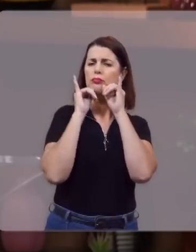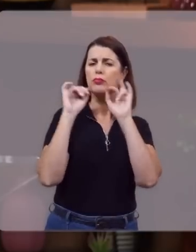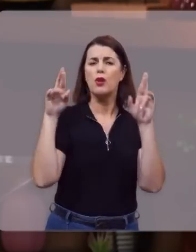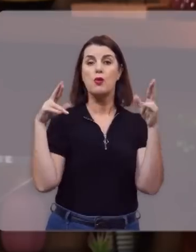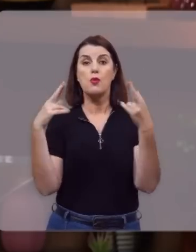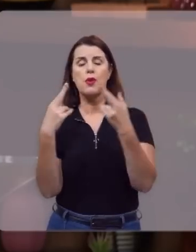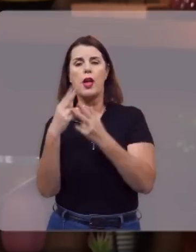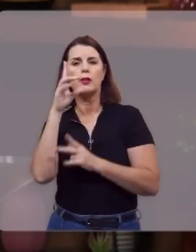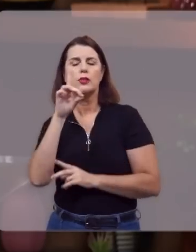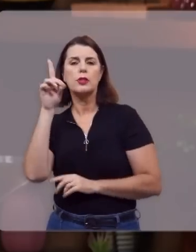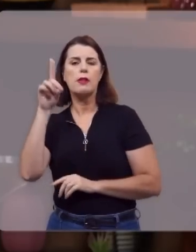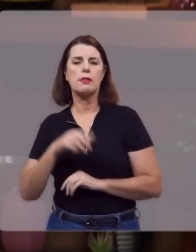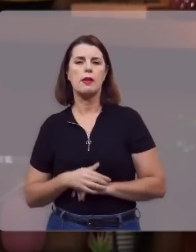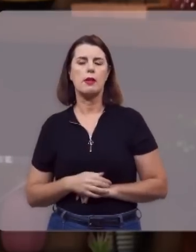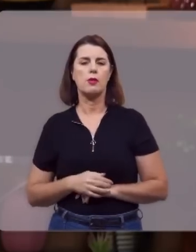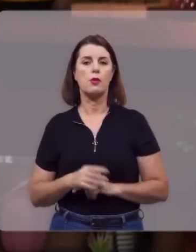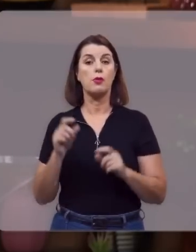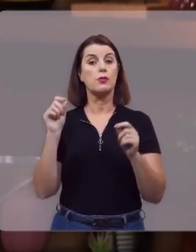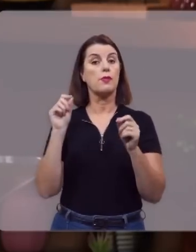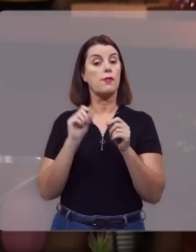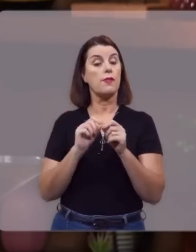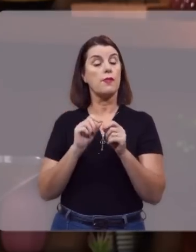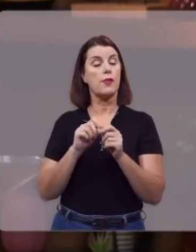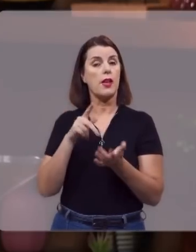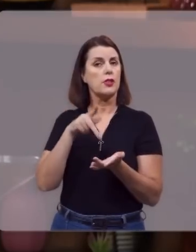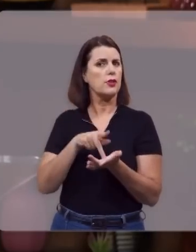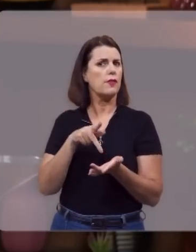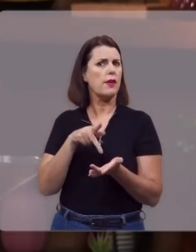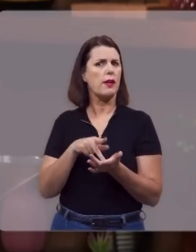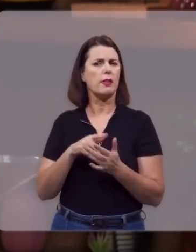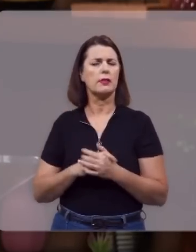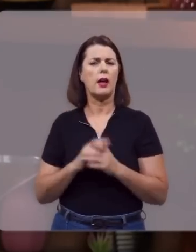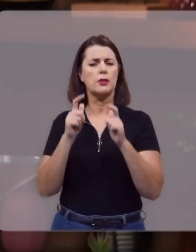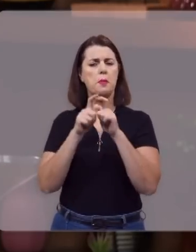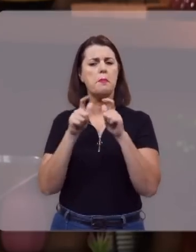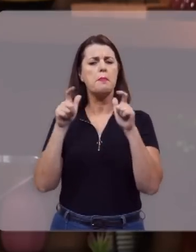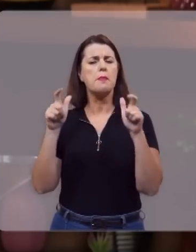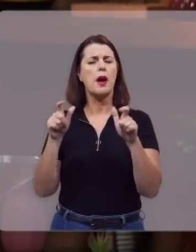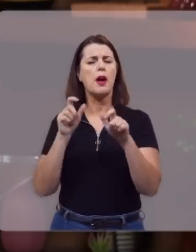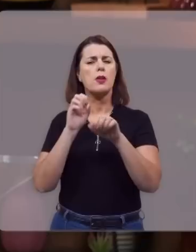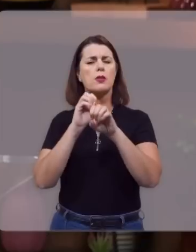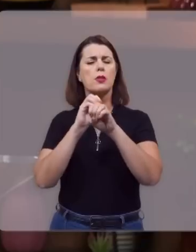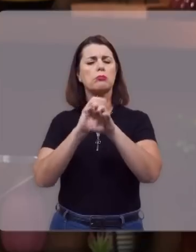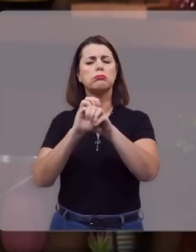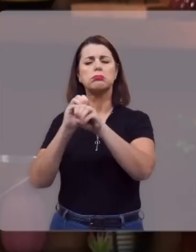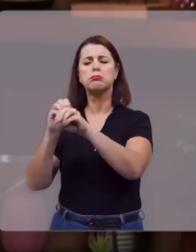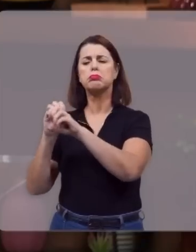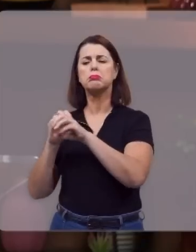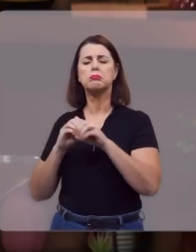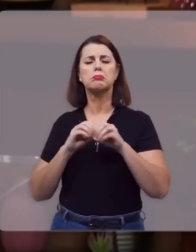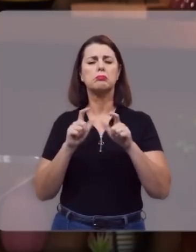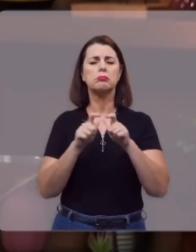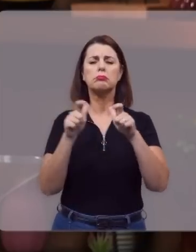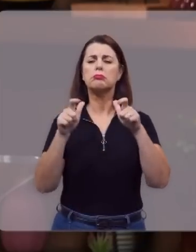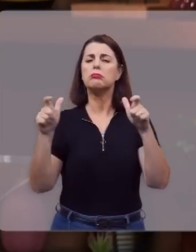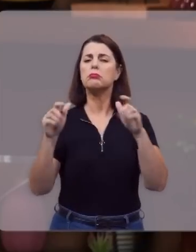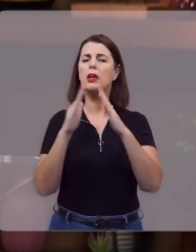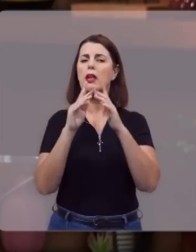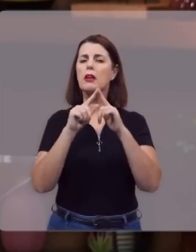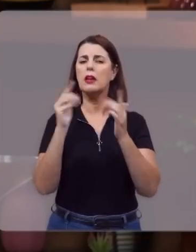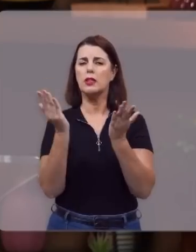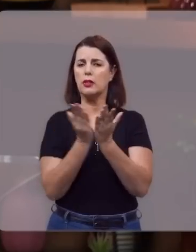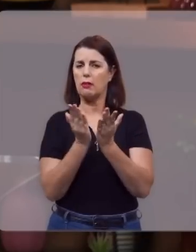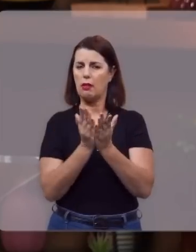Deus, aquele que foi certamente o maior plantador de igrejas da história do